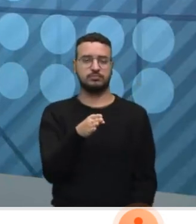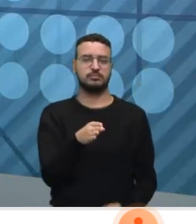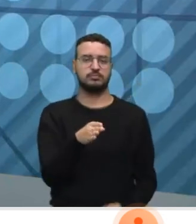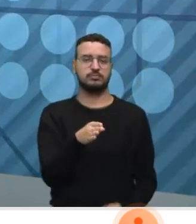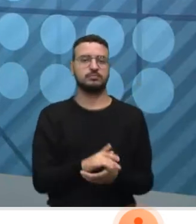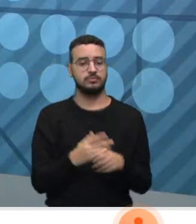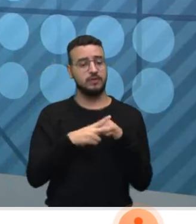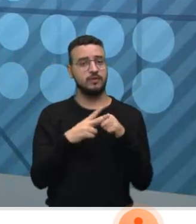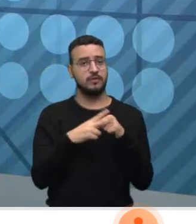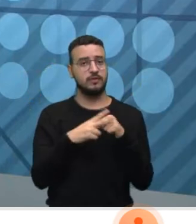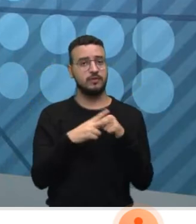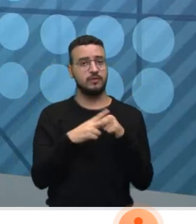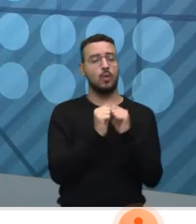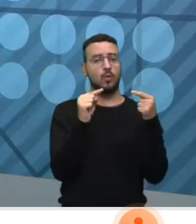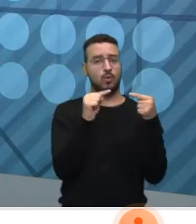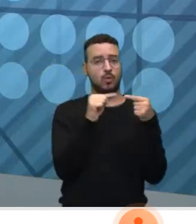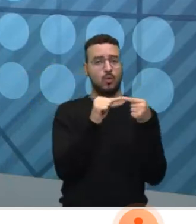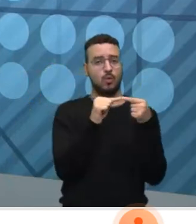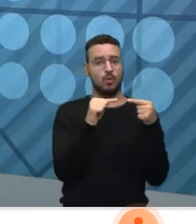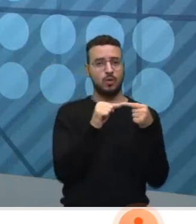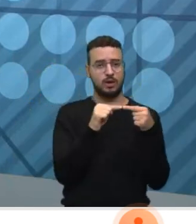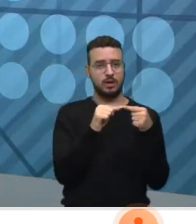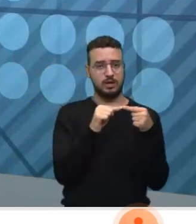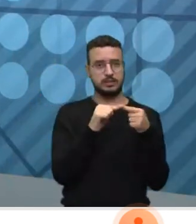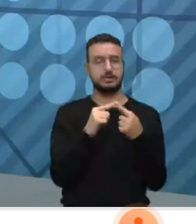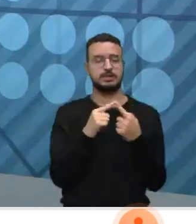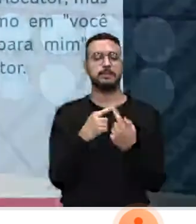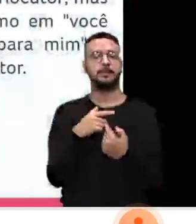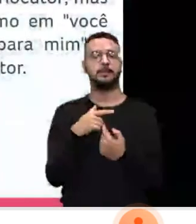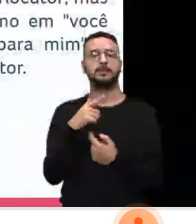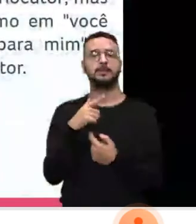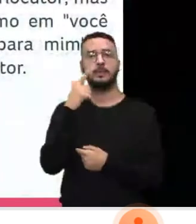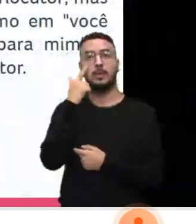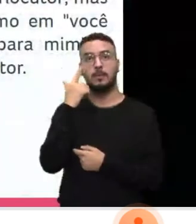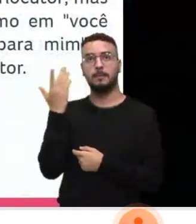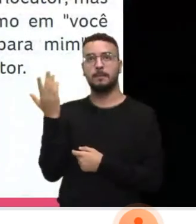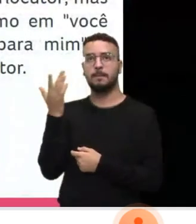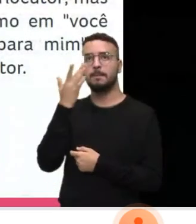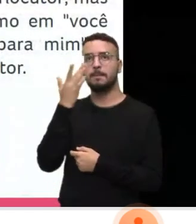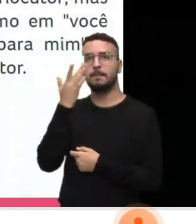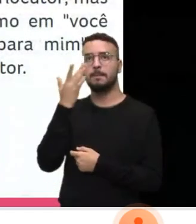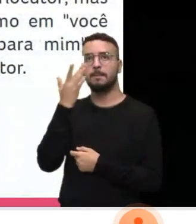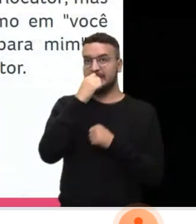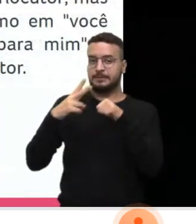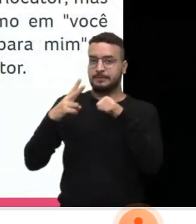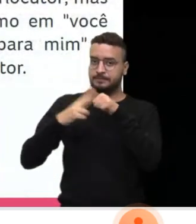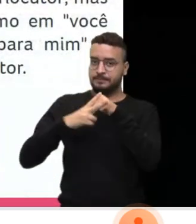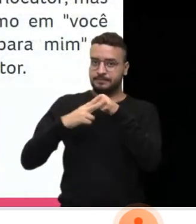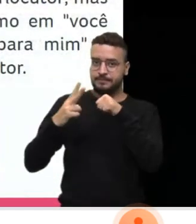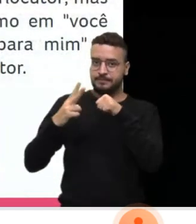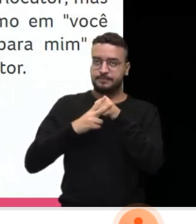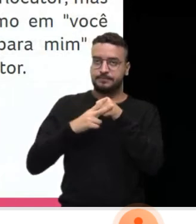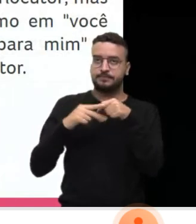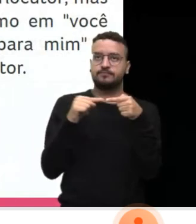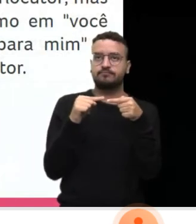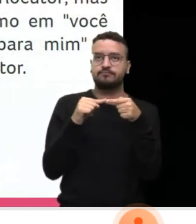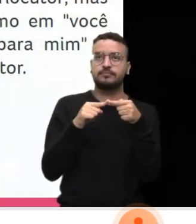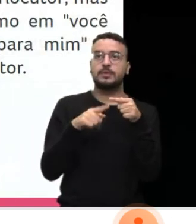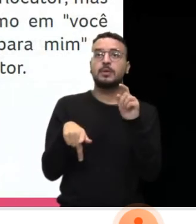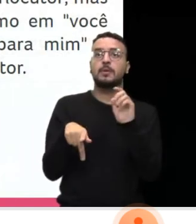que concordam entre si. No quadro, olhem só, esses verbos eles vão